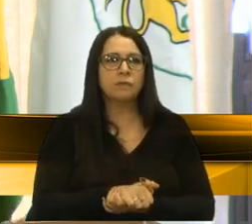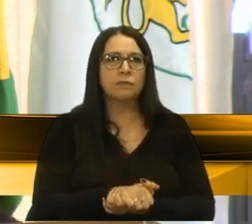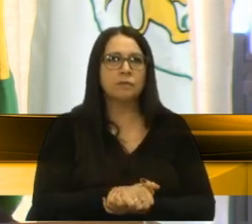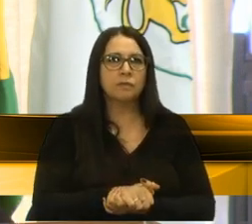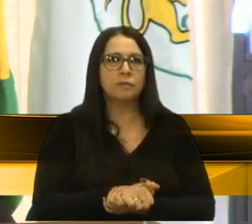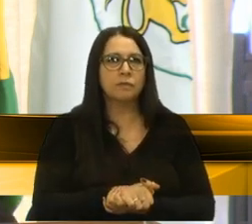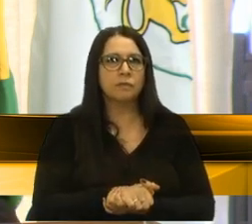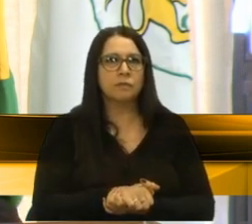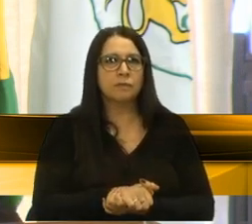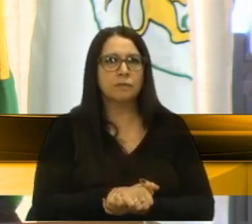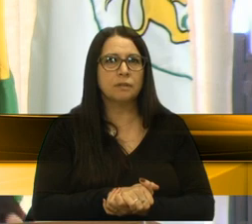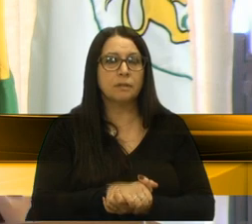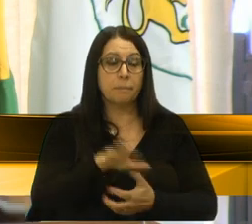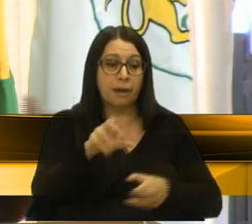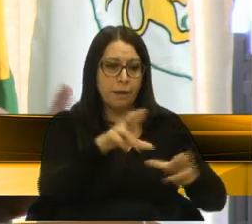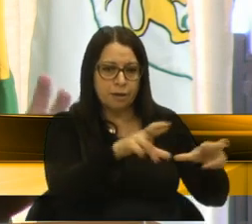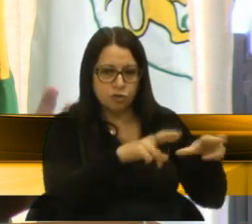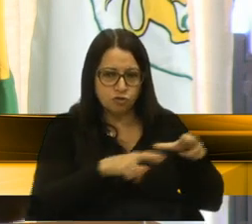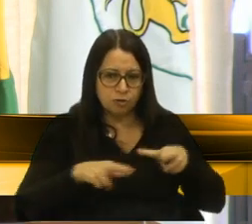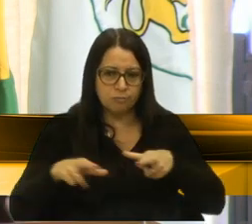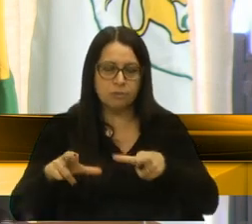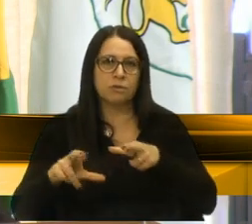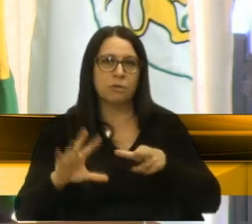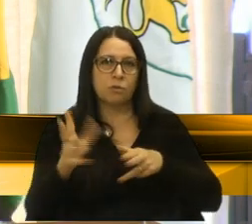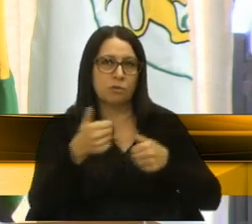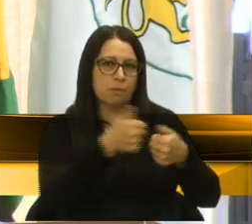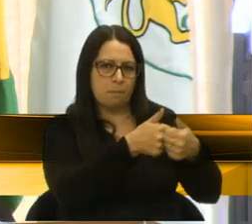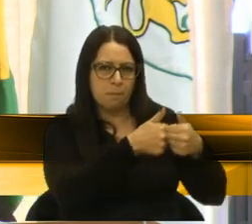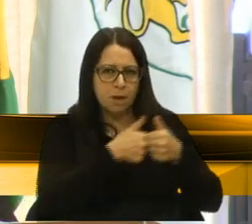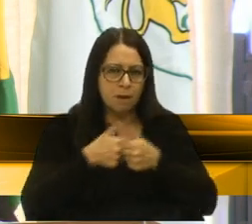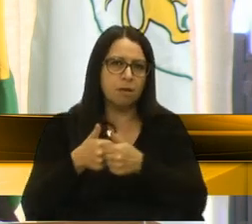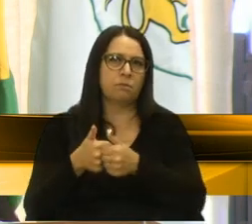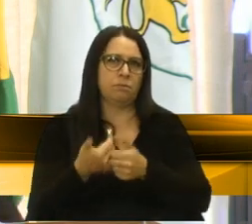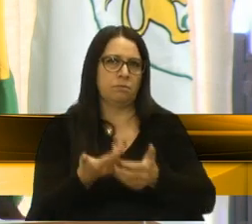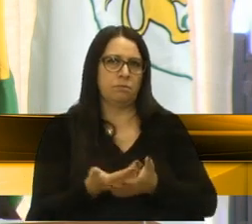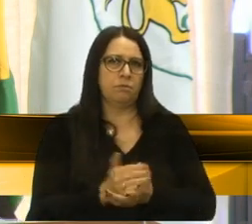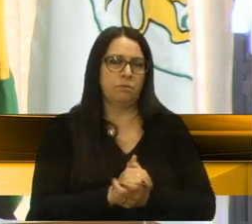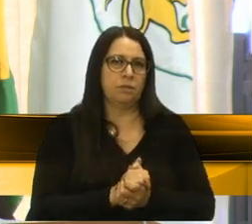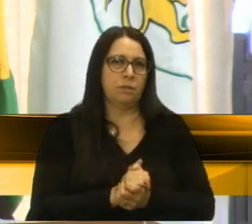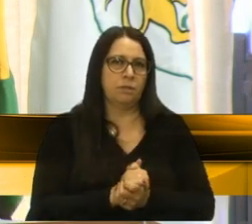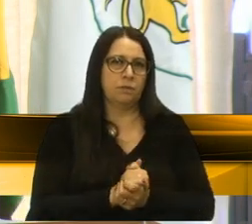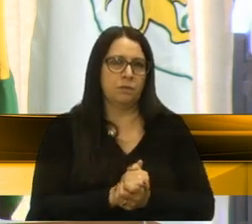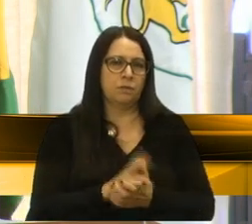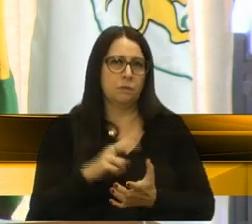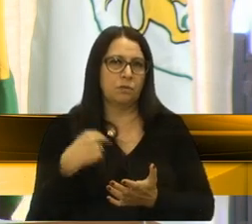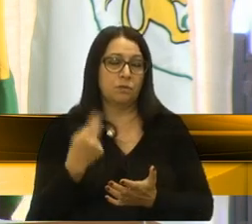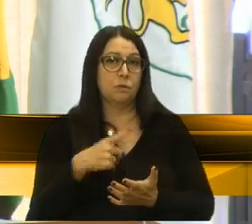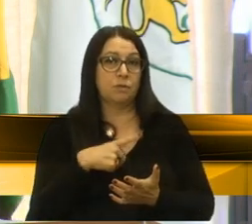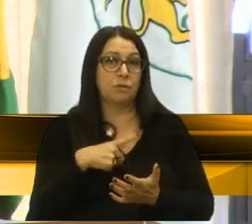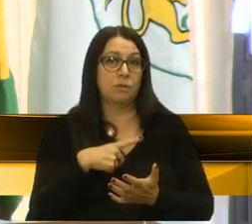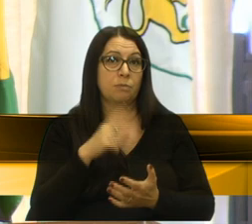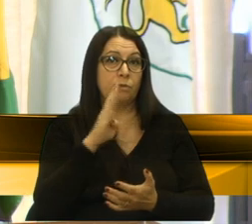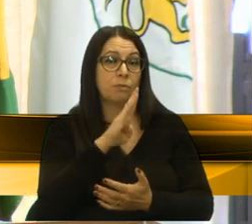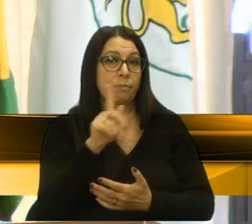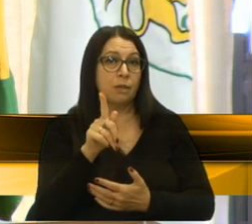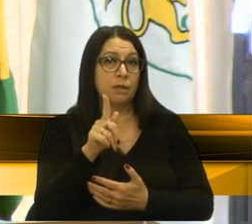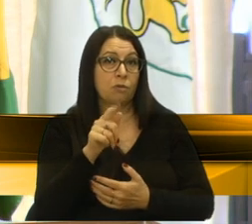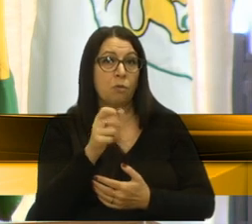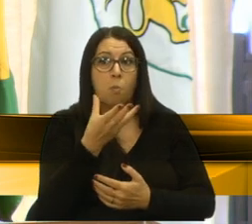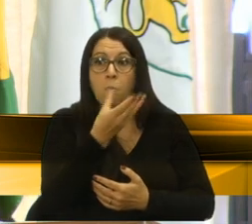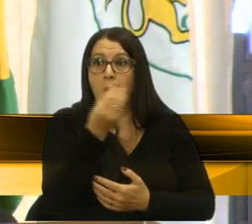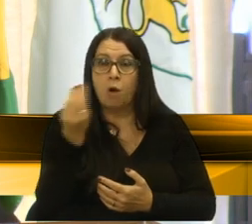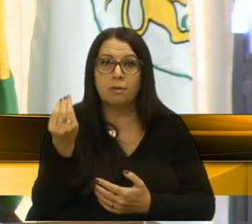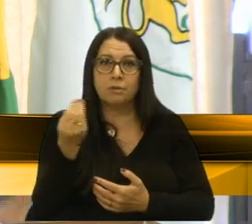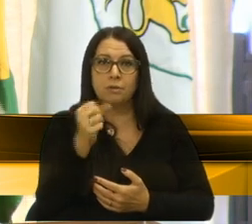Nós pegar a região aqui, todas próximas, nós estamos vendo aí Bento explodir. Já